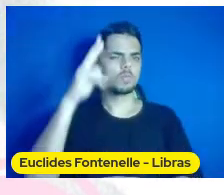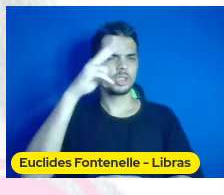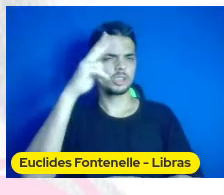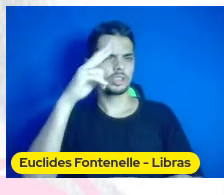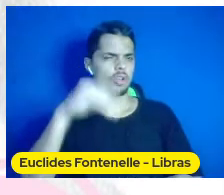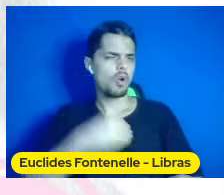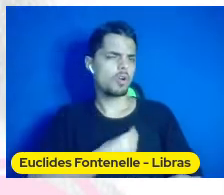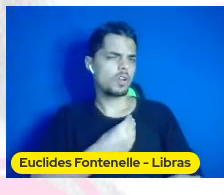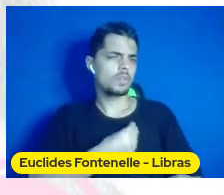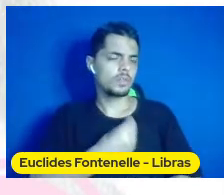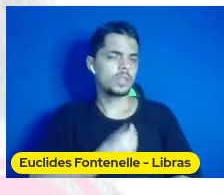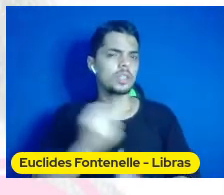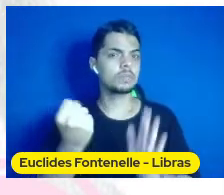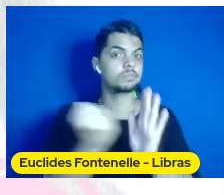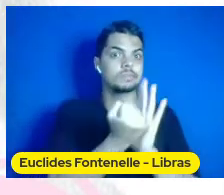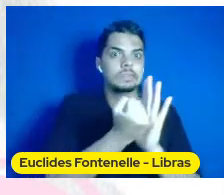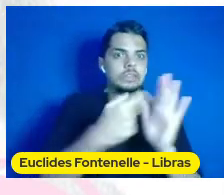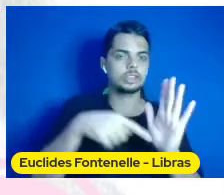a busca